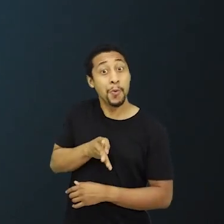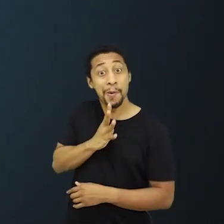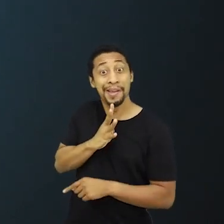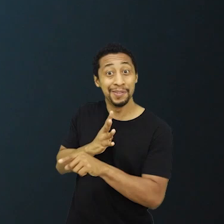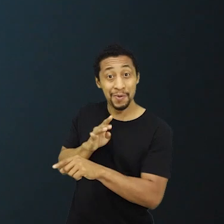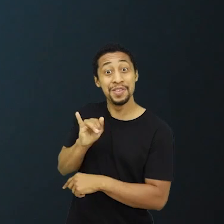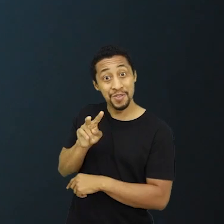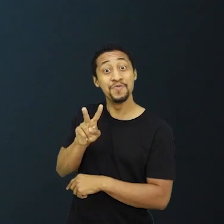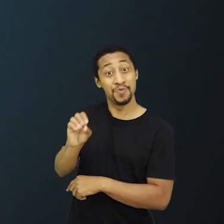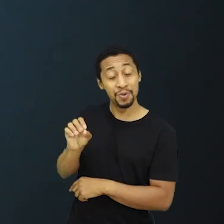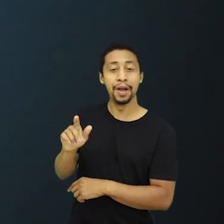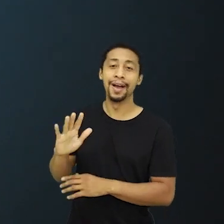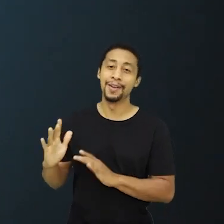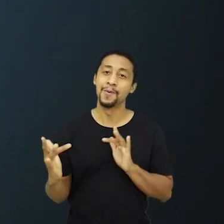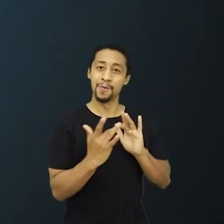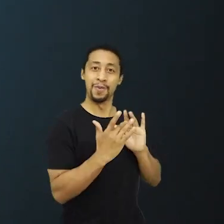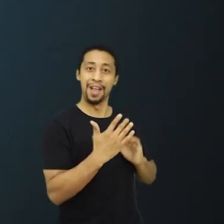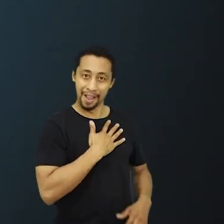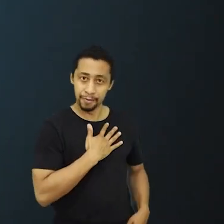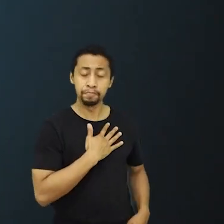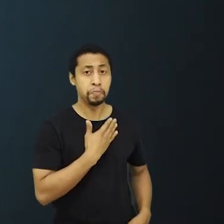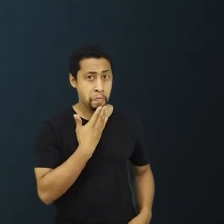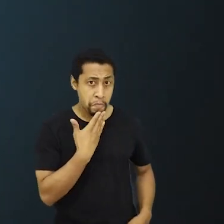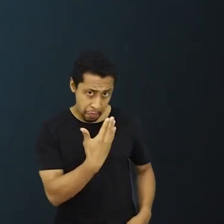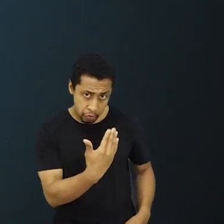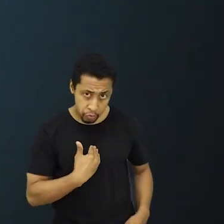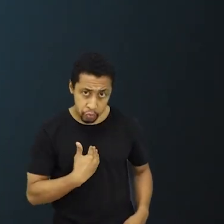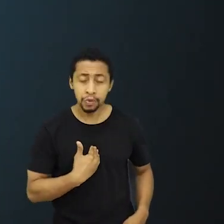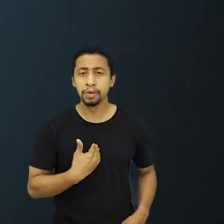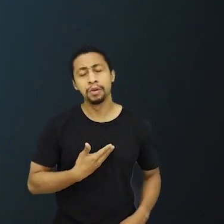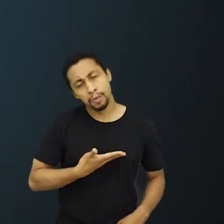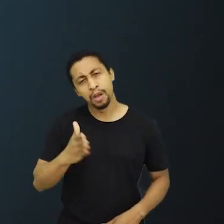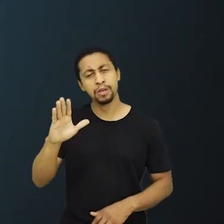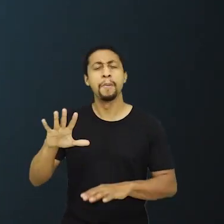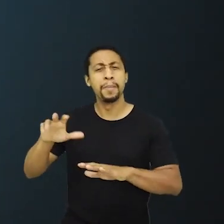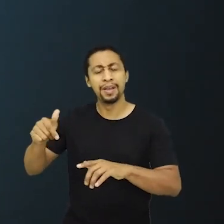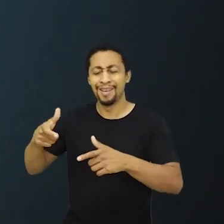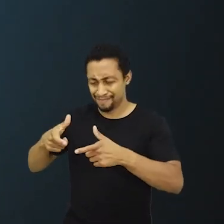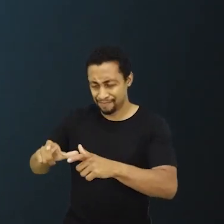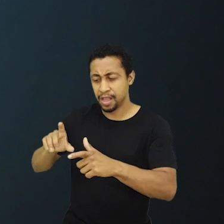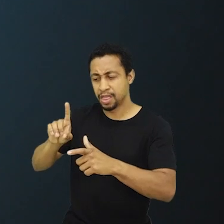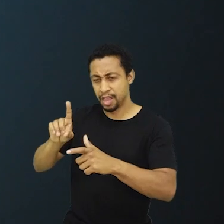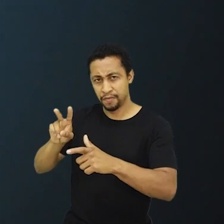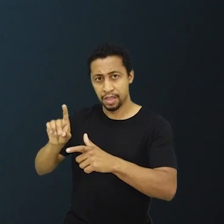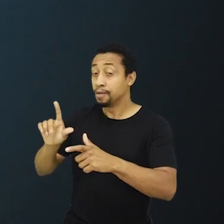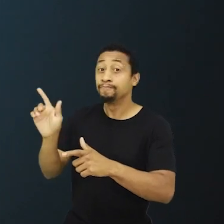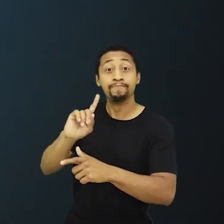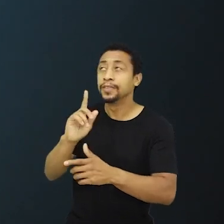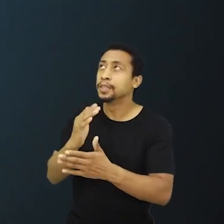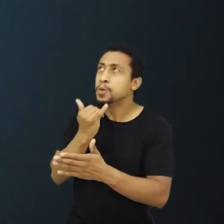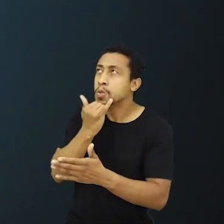entrou em contato, e ela pediu que eu fosse buscar um DVD não, um HD externo, e eu toquei a